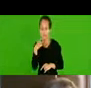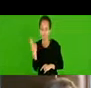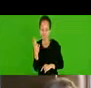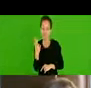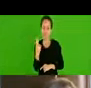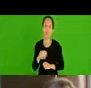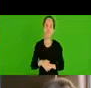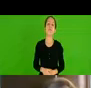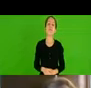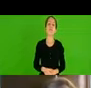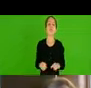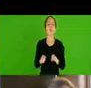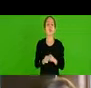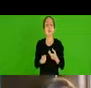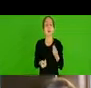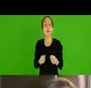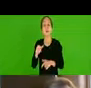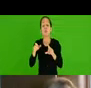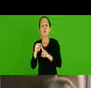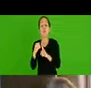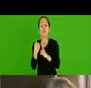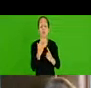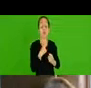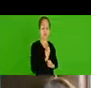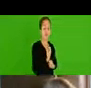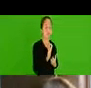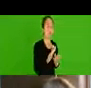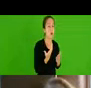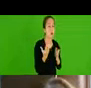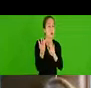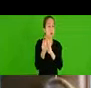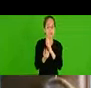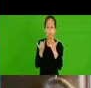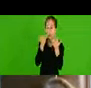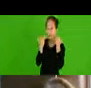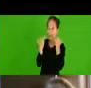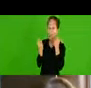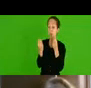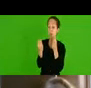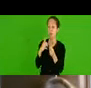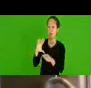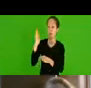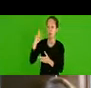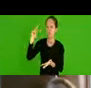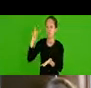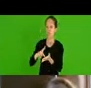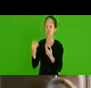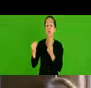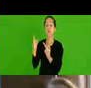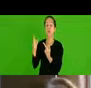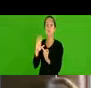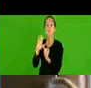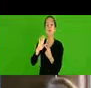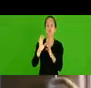fazem desses comportamentos e para os processos e conteúdos de simbolização do real, ou seja, a ressignificação desse